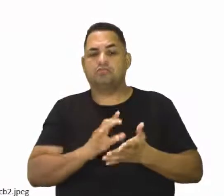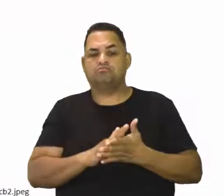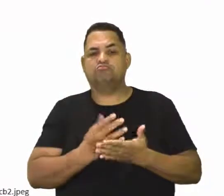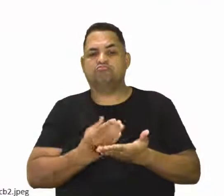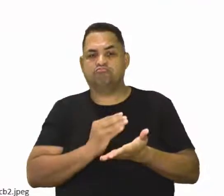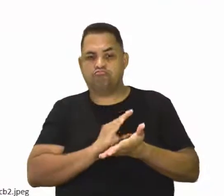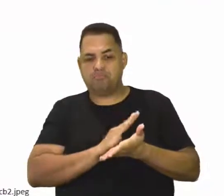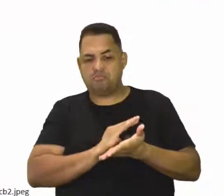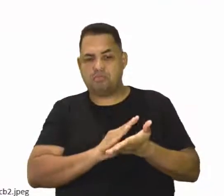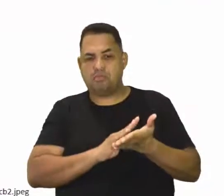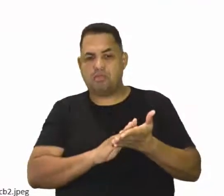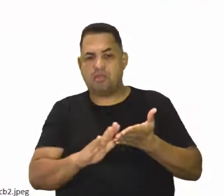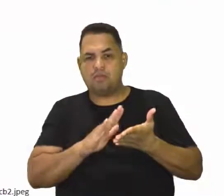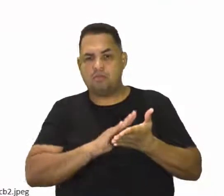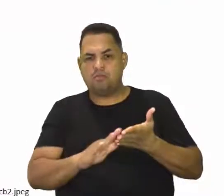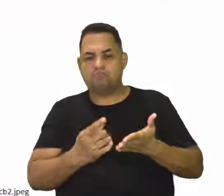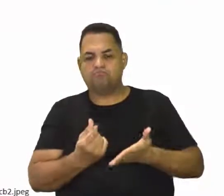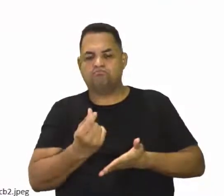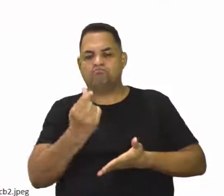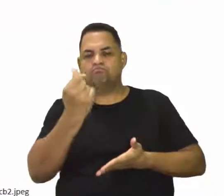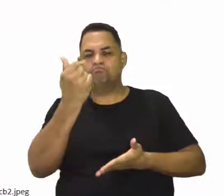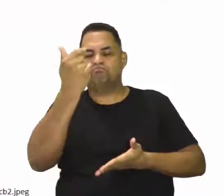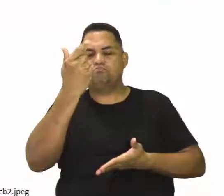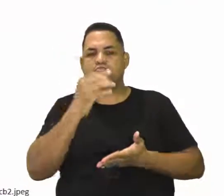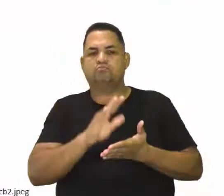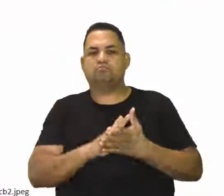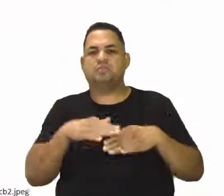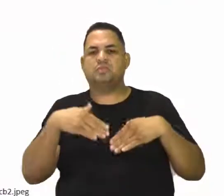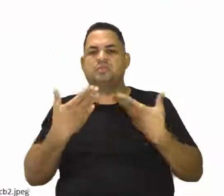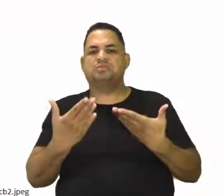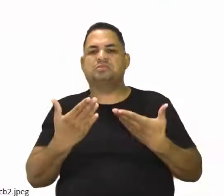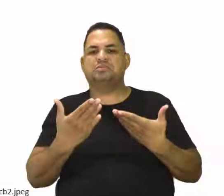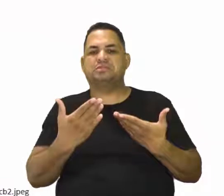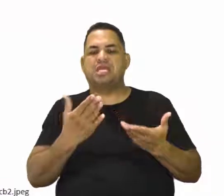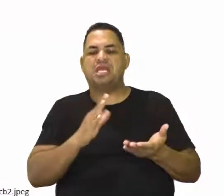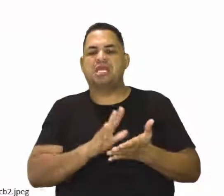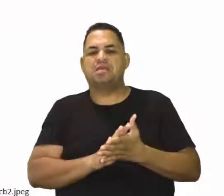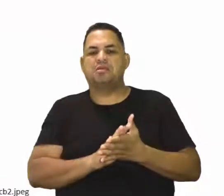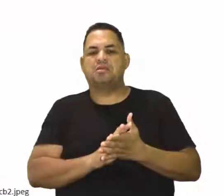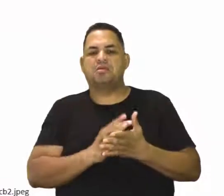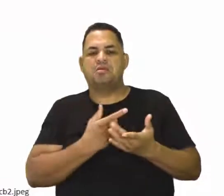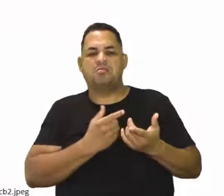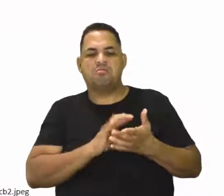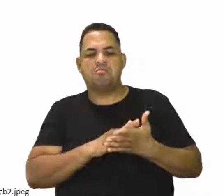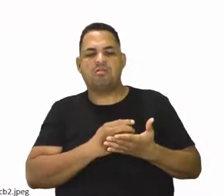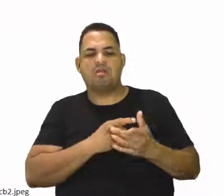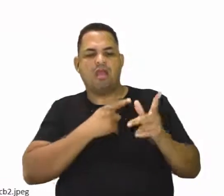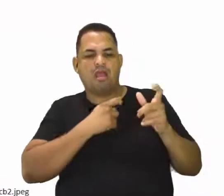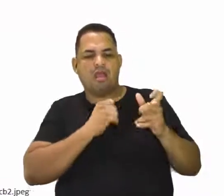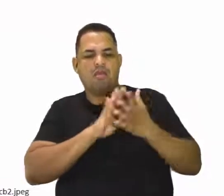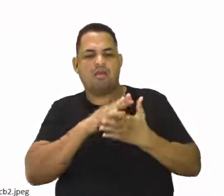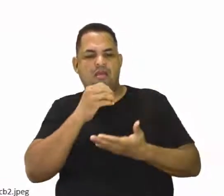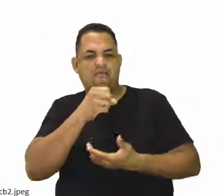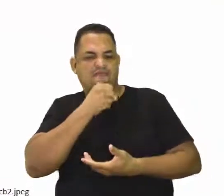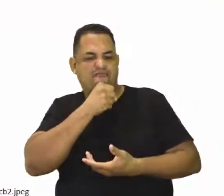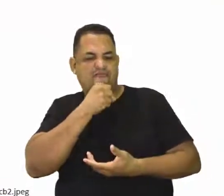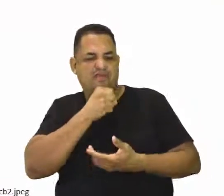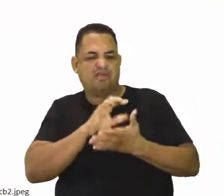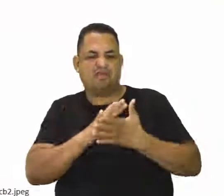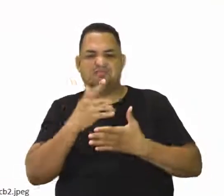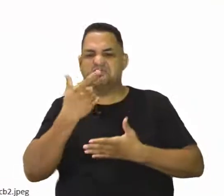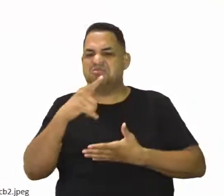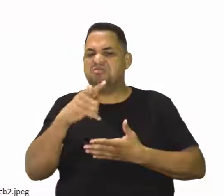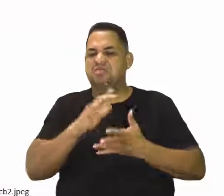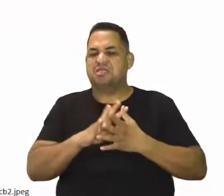muito dinheiro quando você tem um Arsenal deve farsado rústico sem